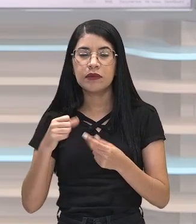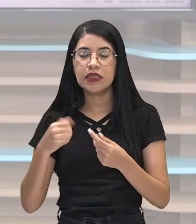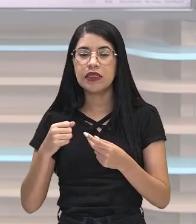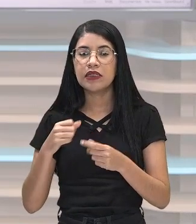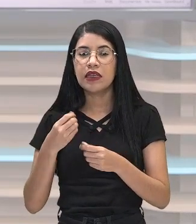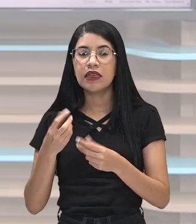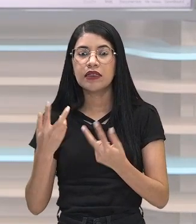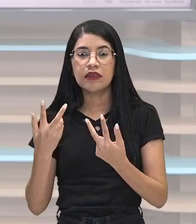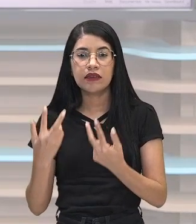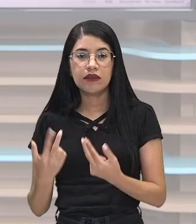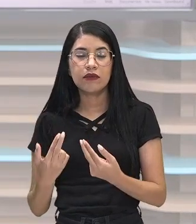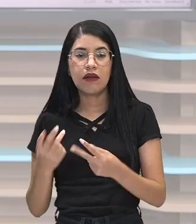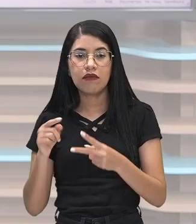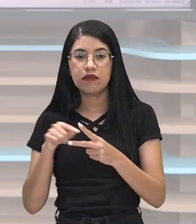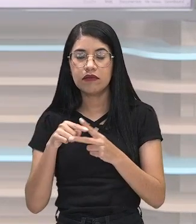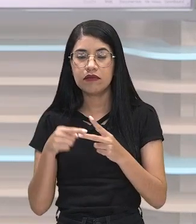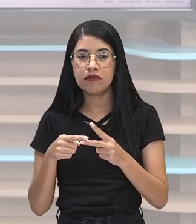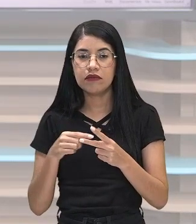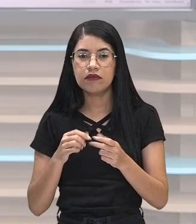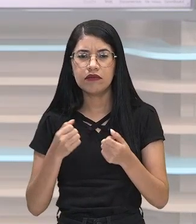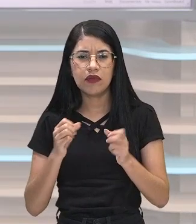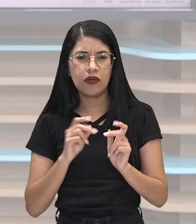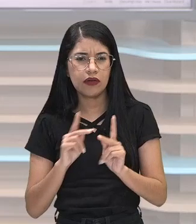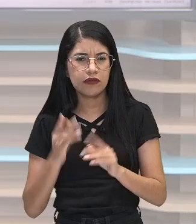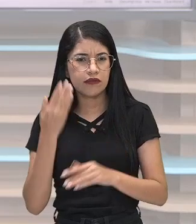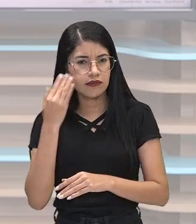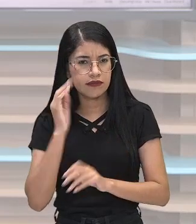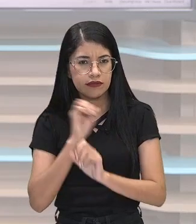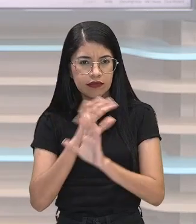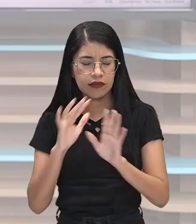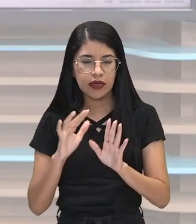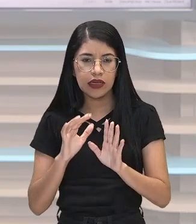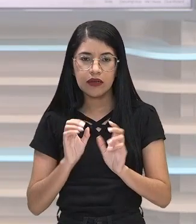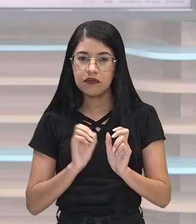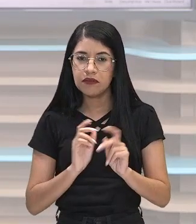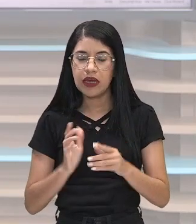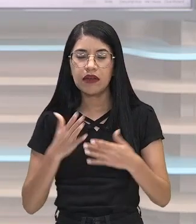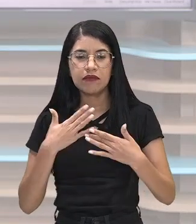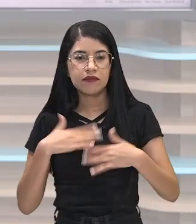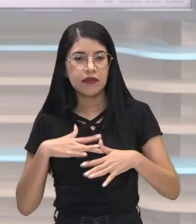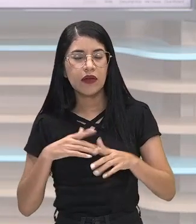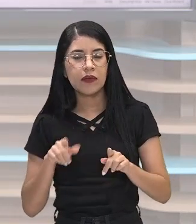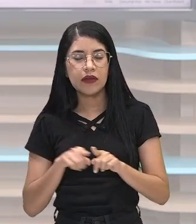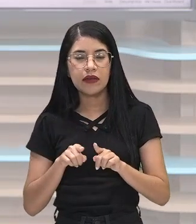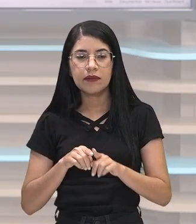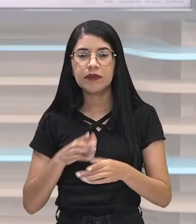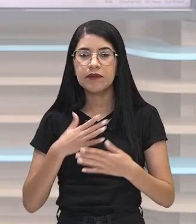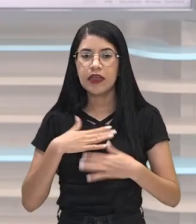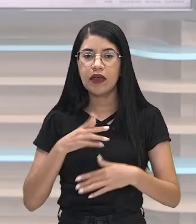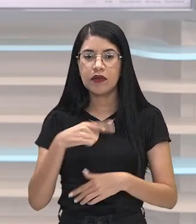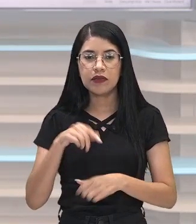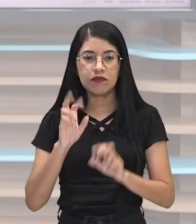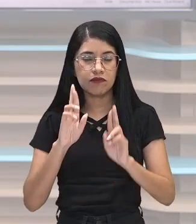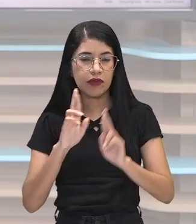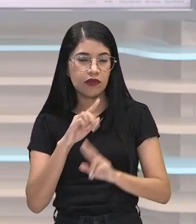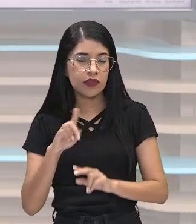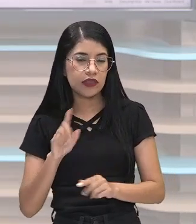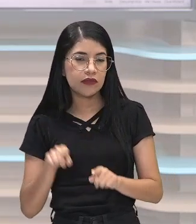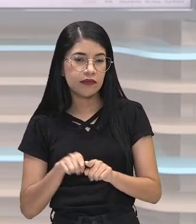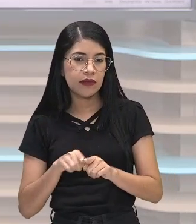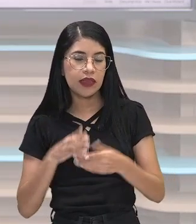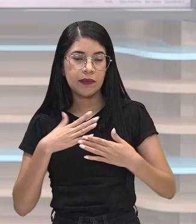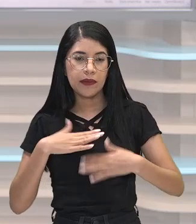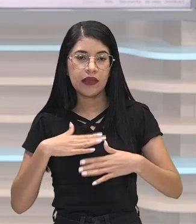ser iguais. Tudo bem? Tudo tranquilo até aí? Para mim está tudo tranquilo e eu espero para vocês também. Então, de maneira